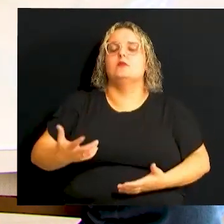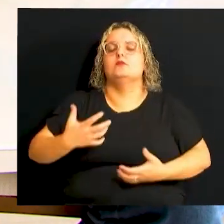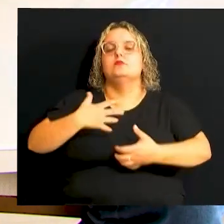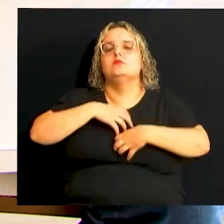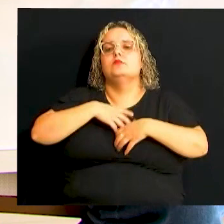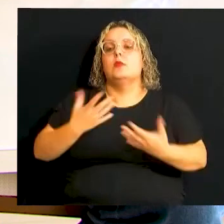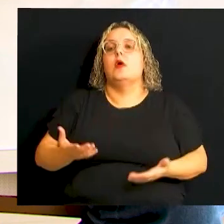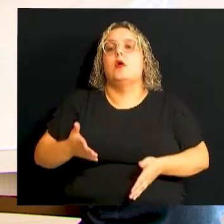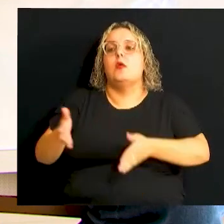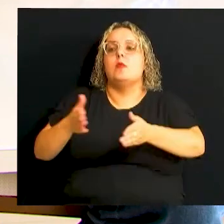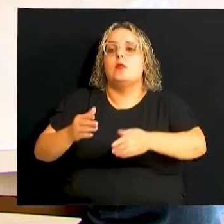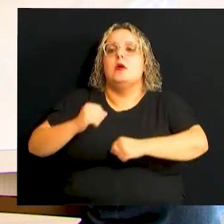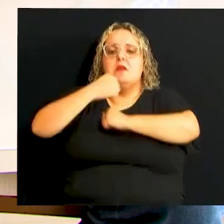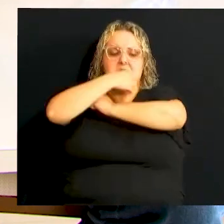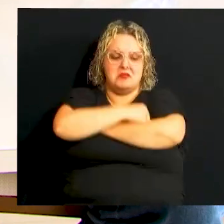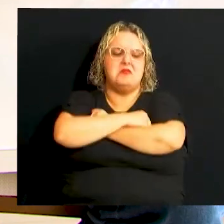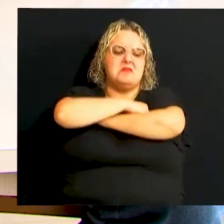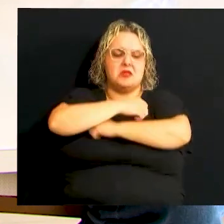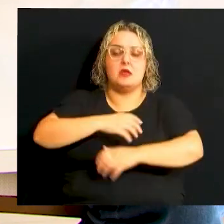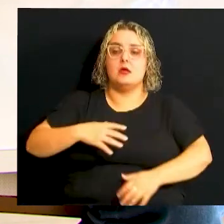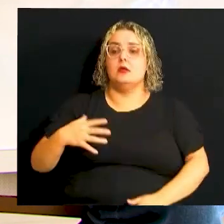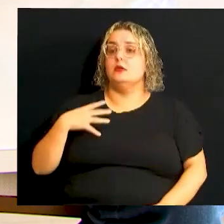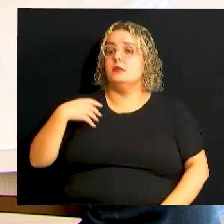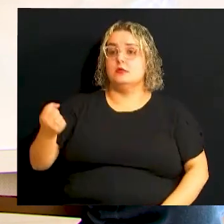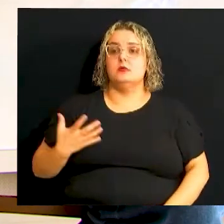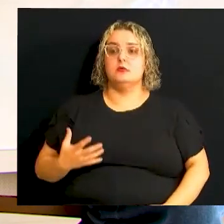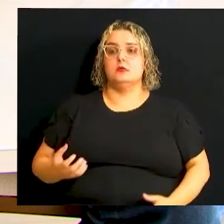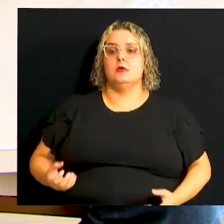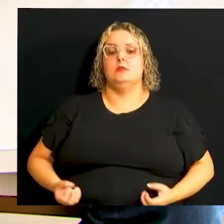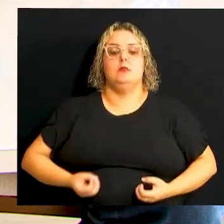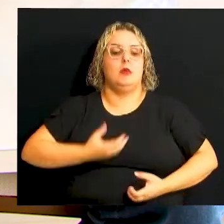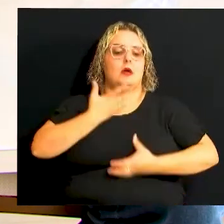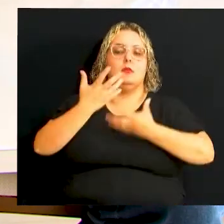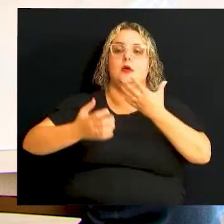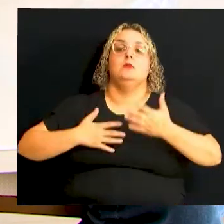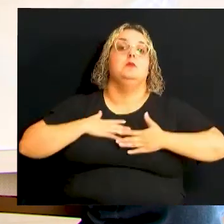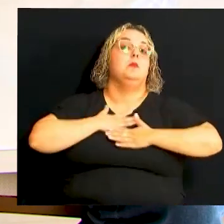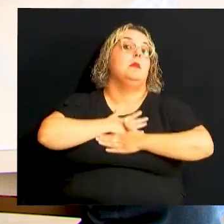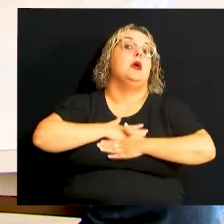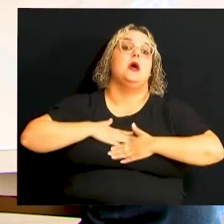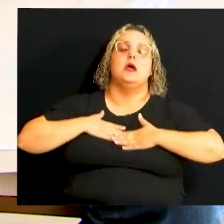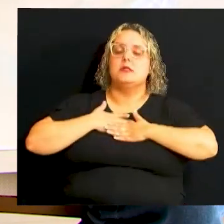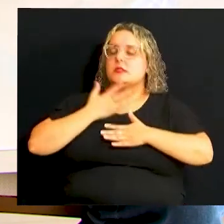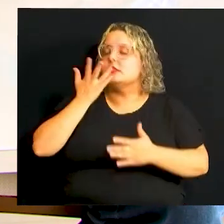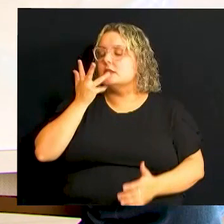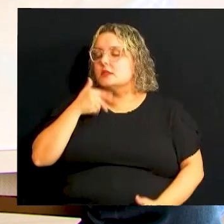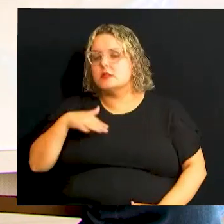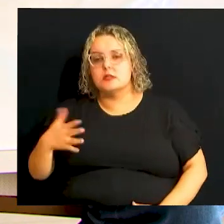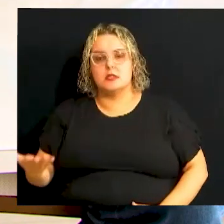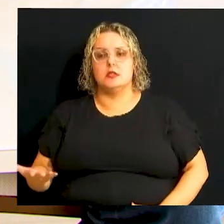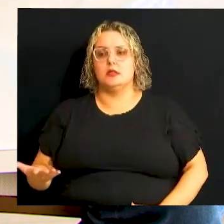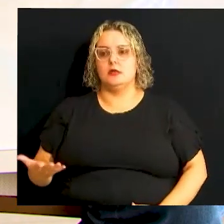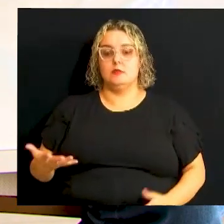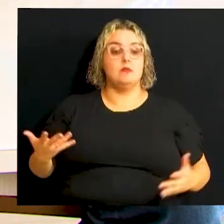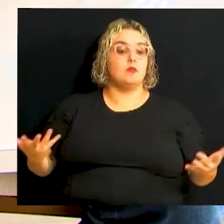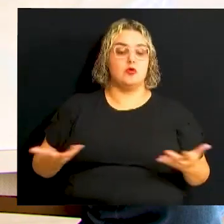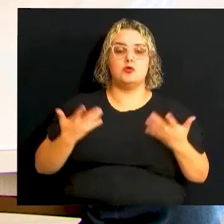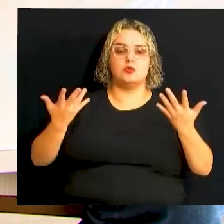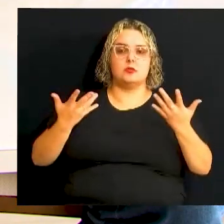Ou, por exemplo, o momento da birra. Você tirou algo dela que estava despertando muito prazer, Sim,